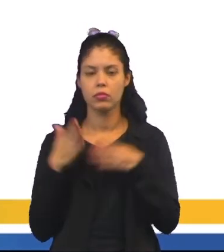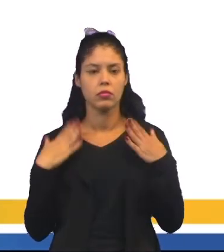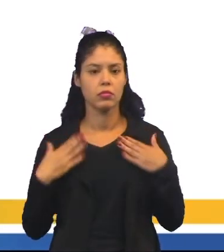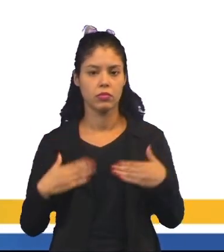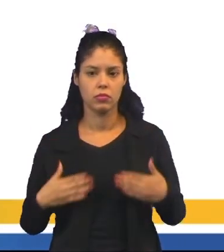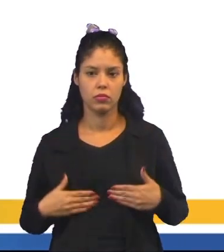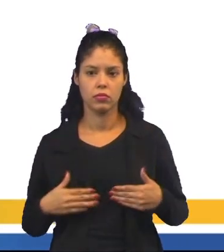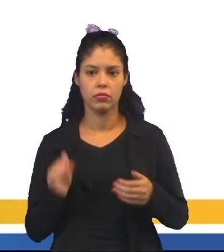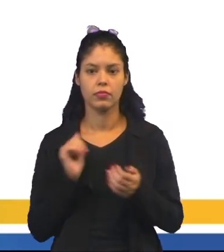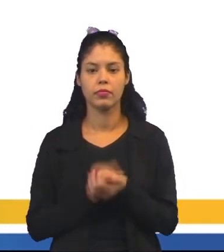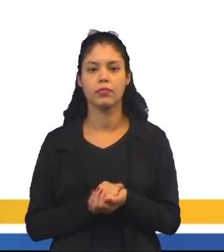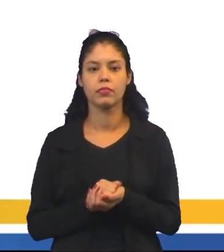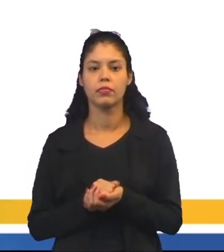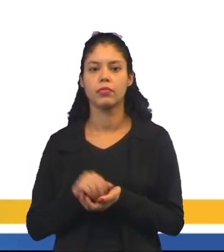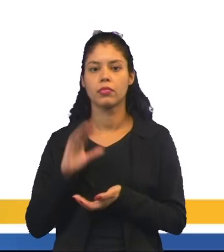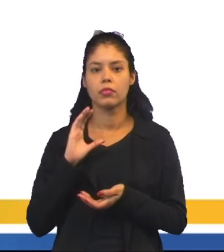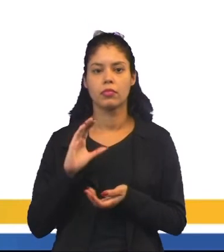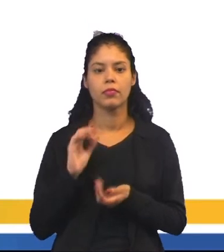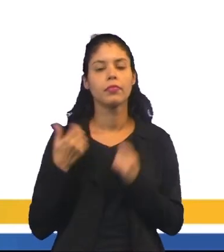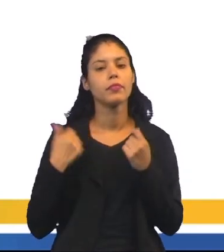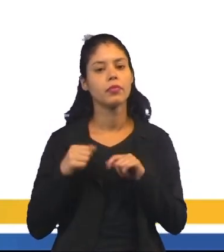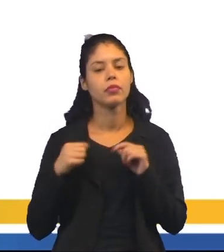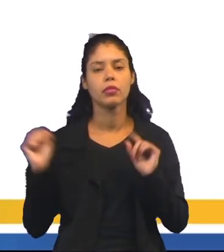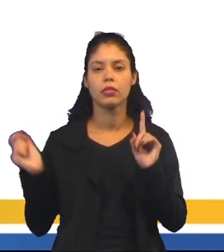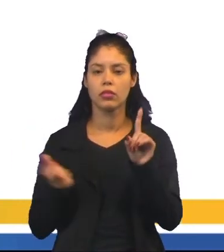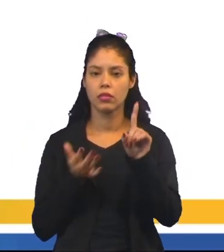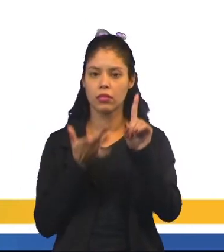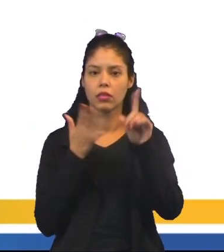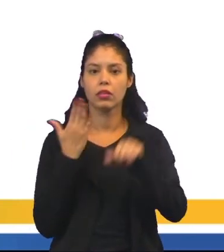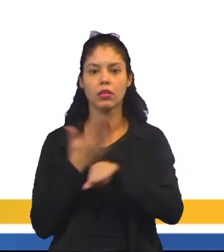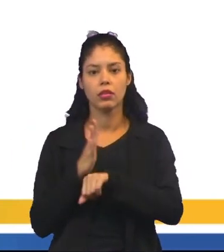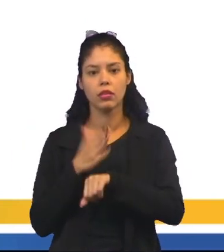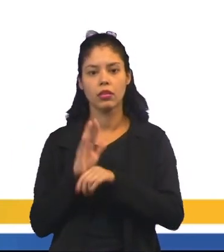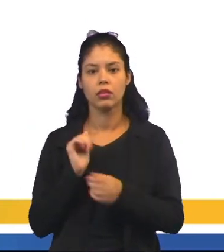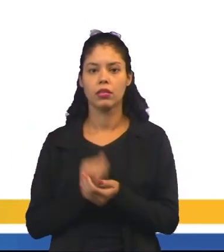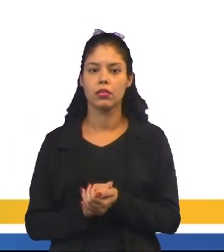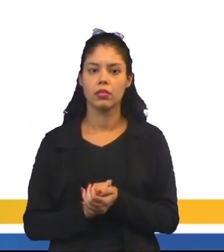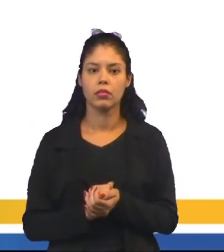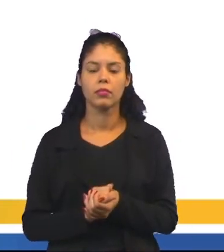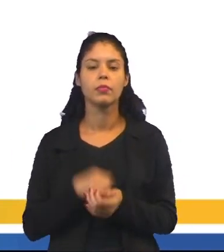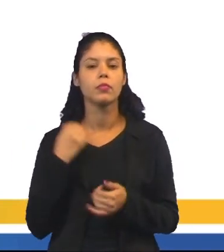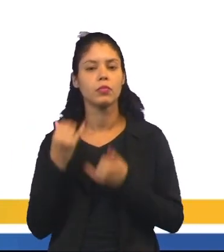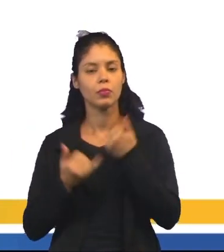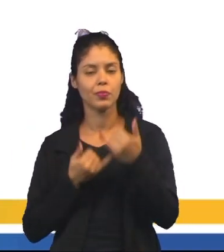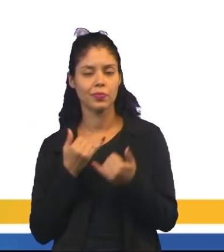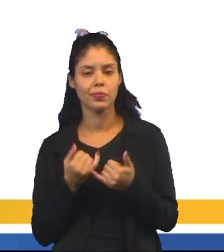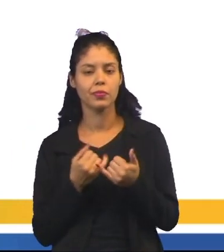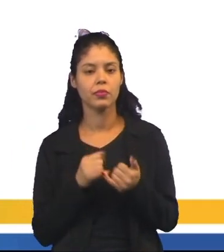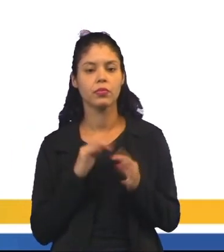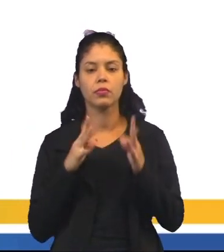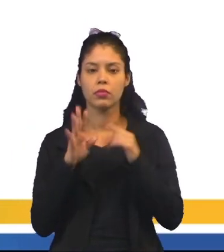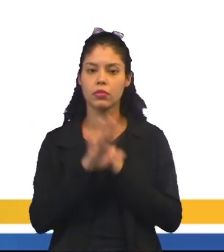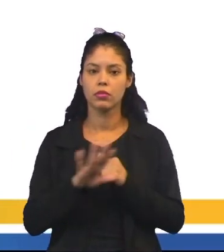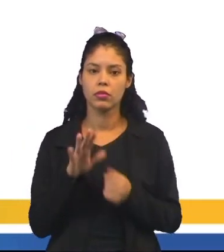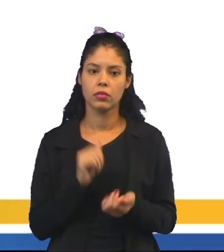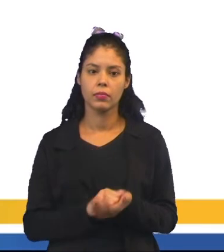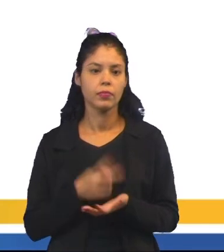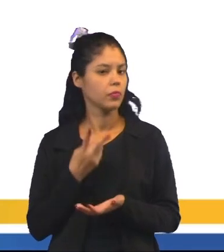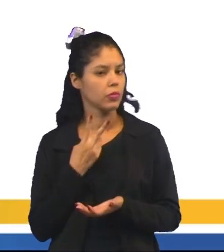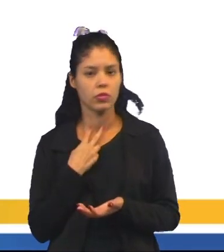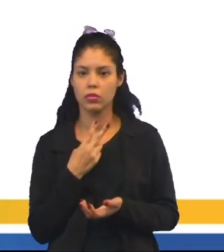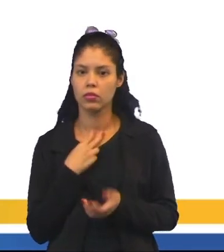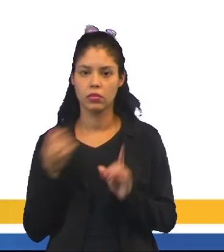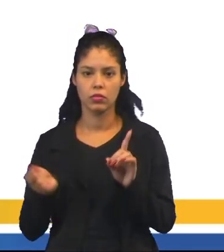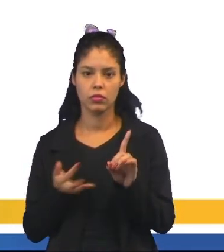de treinamento corporal. Letra C, deve ser estimulada e praticada com viés de lazer por todos. Letra